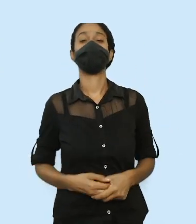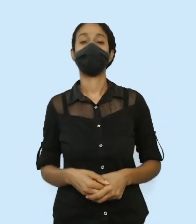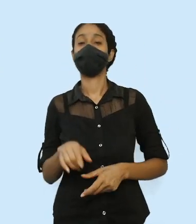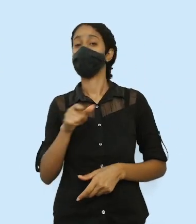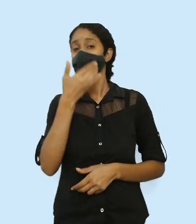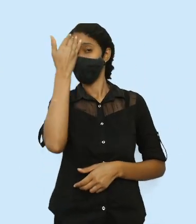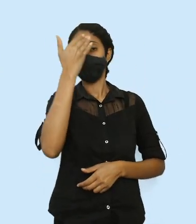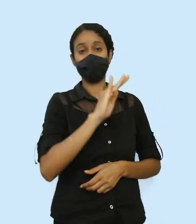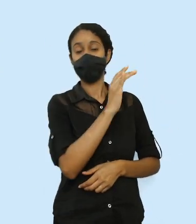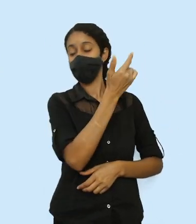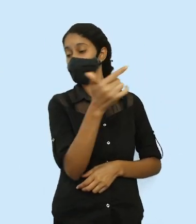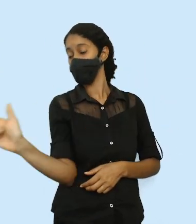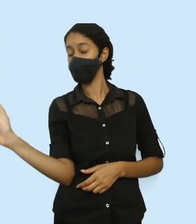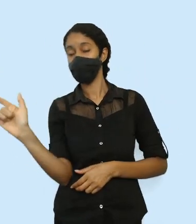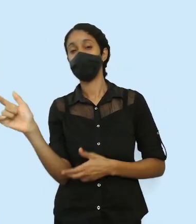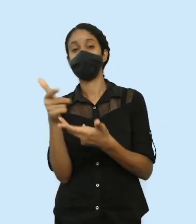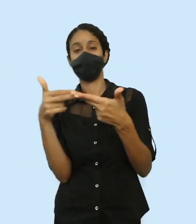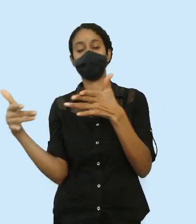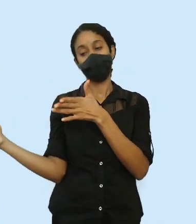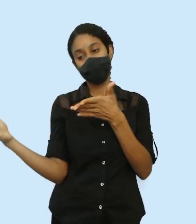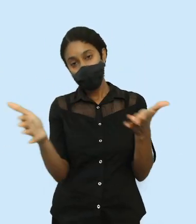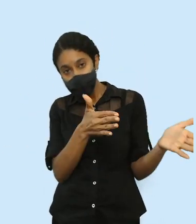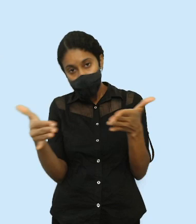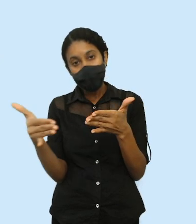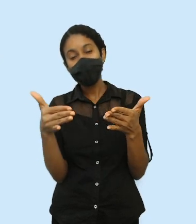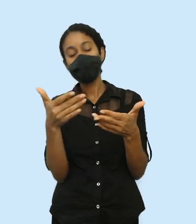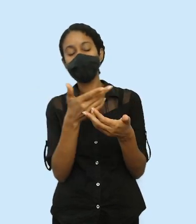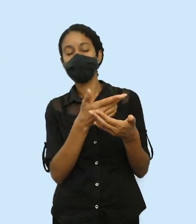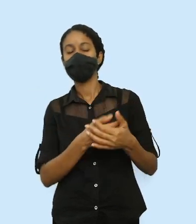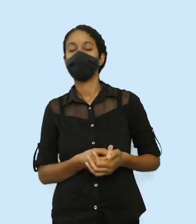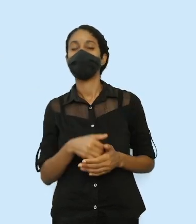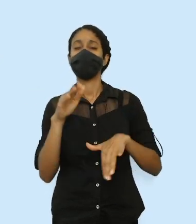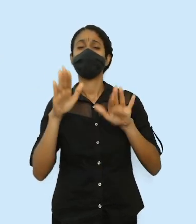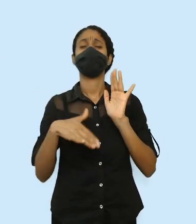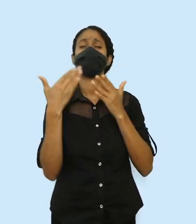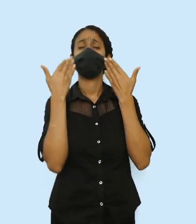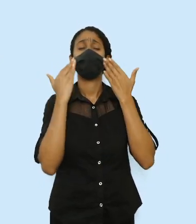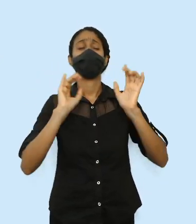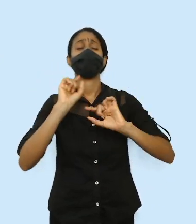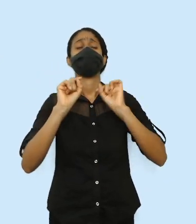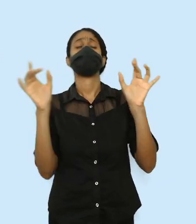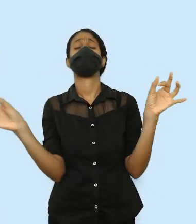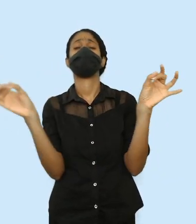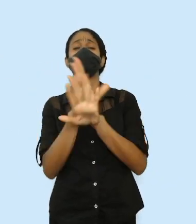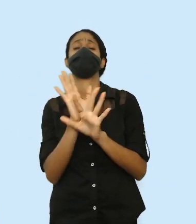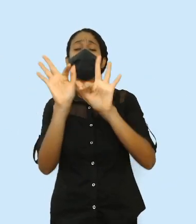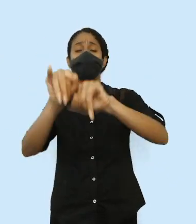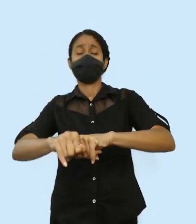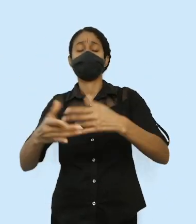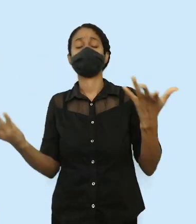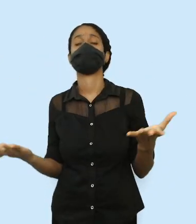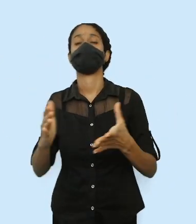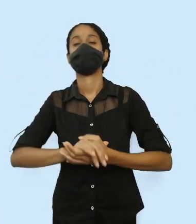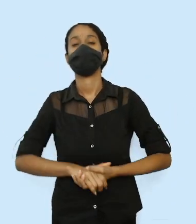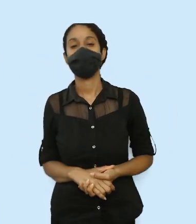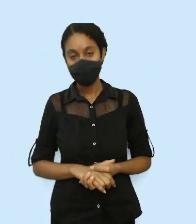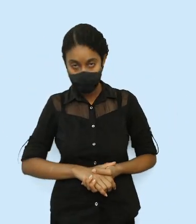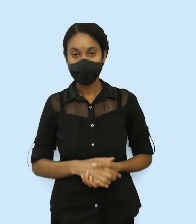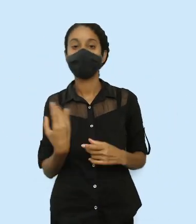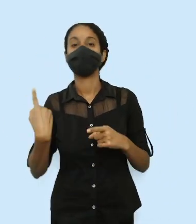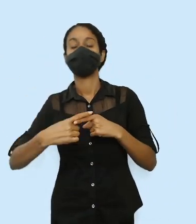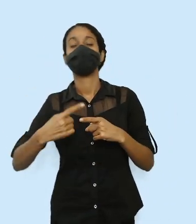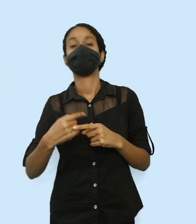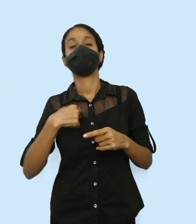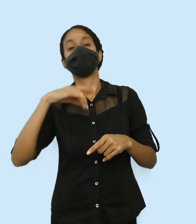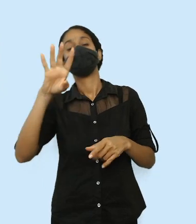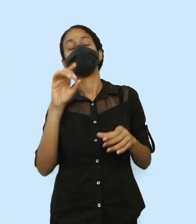vou entender a lógica desse processo produtivo e talvez eu nem saiba qual é o produto que vai estar lá no final, porque a única